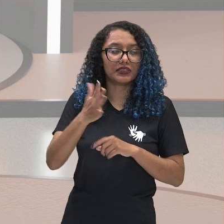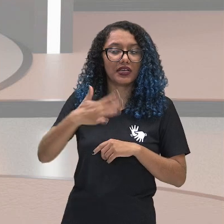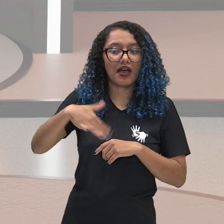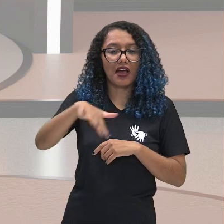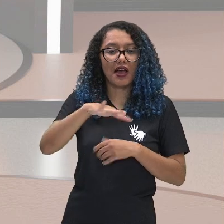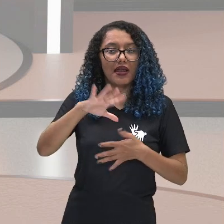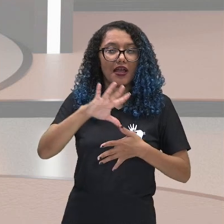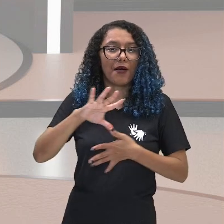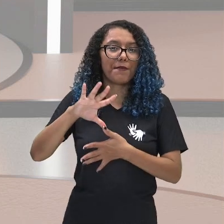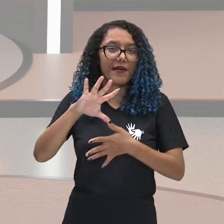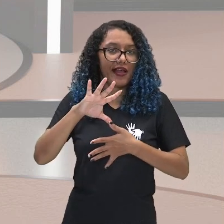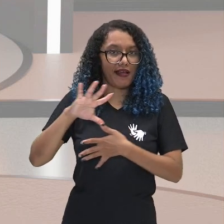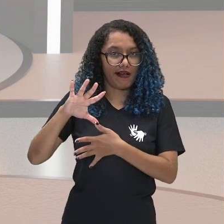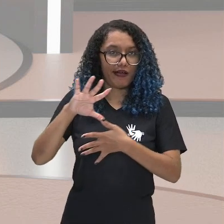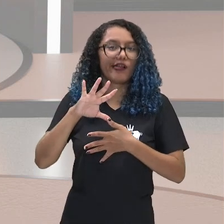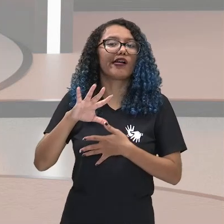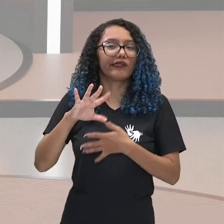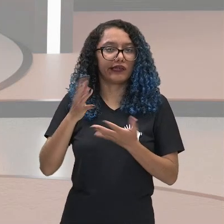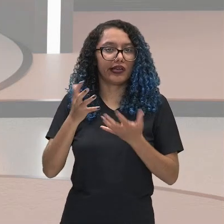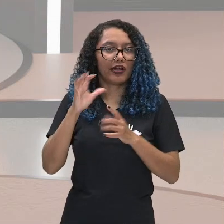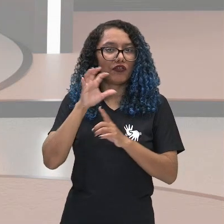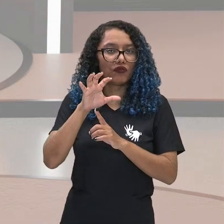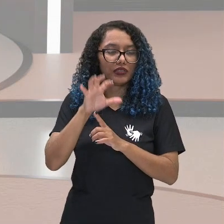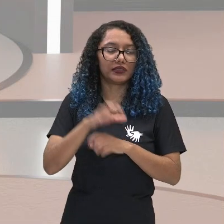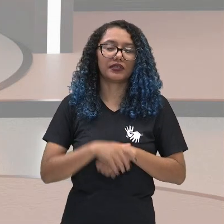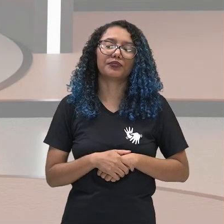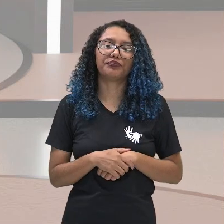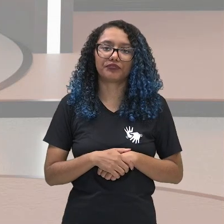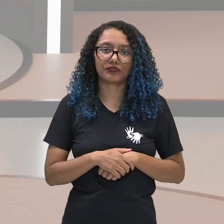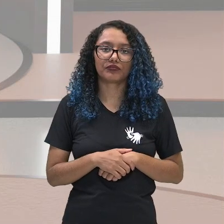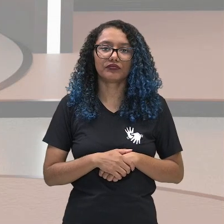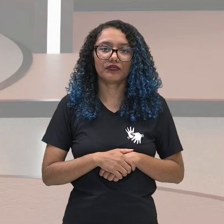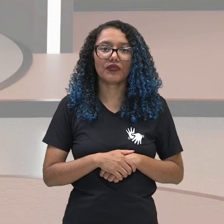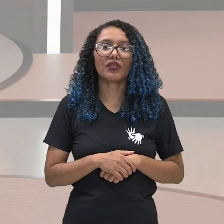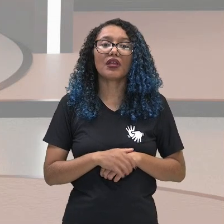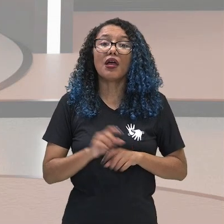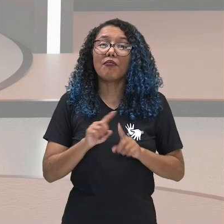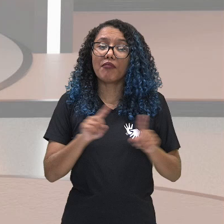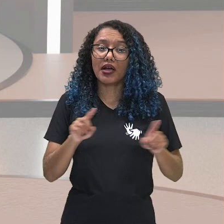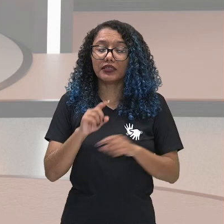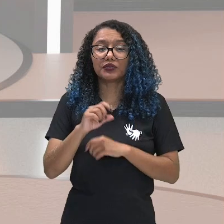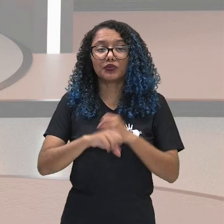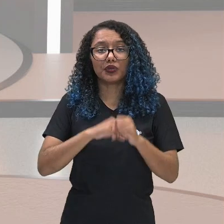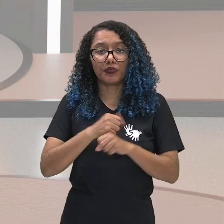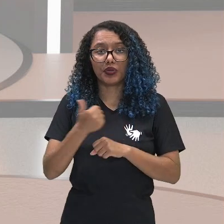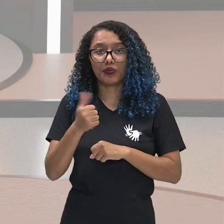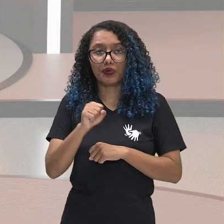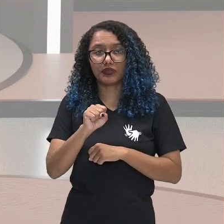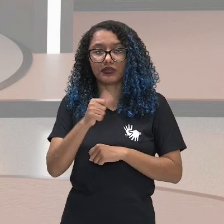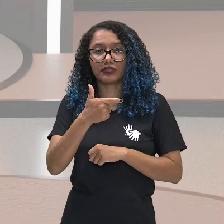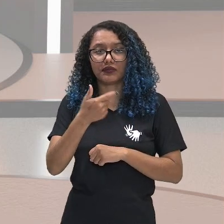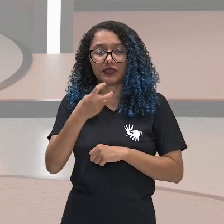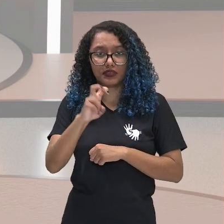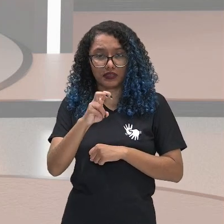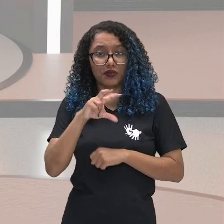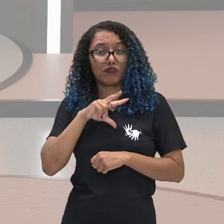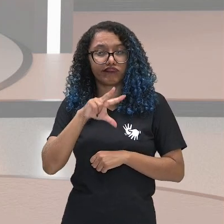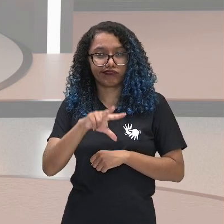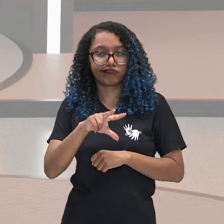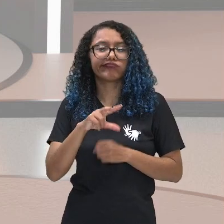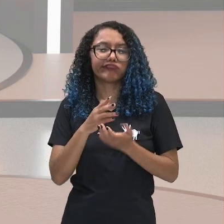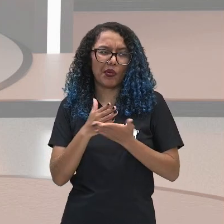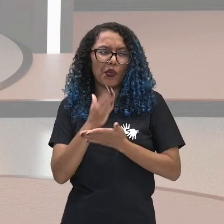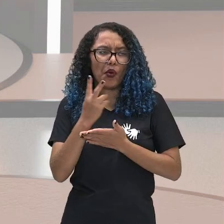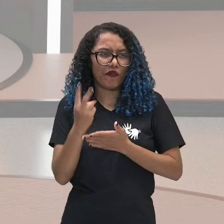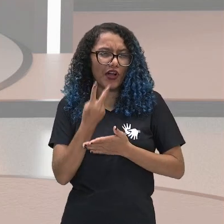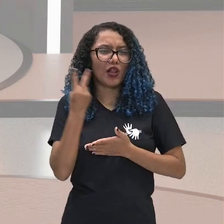aí americano, tá? Então, somente em 1825 que Portugal, então, ele vai reconhecer a independência